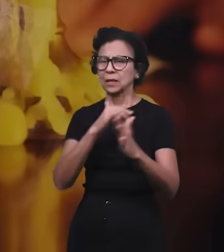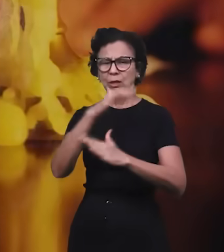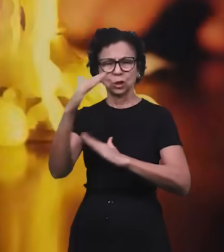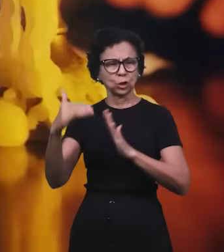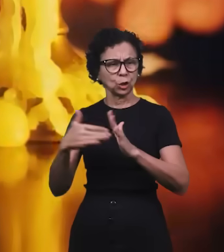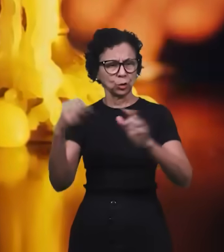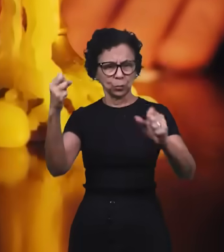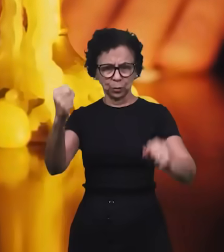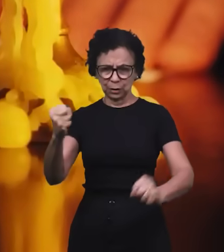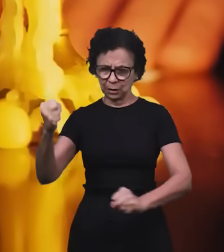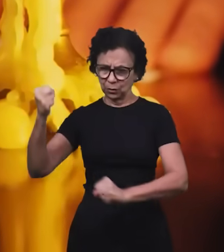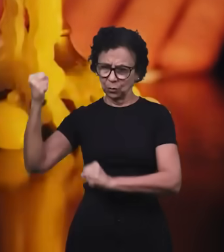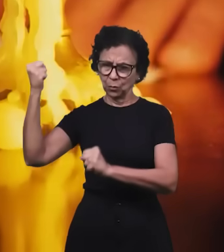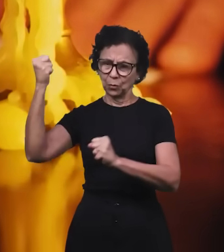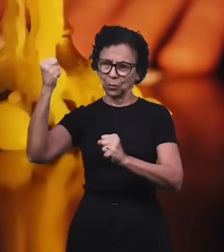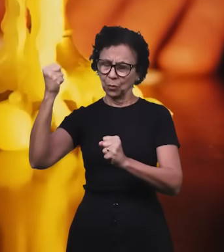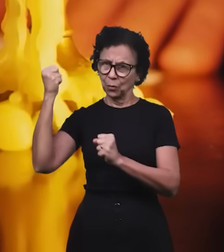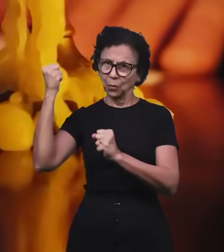poderoso Ele